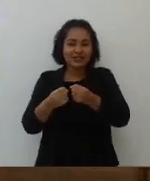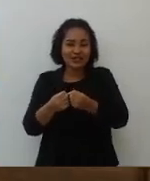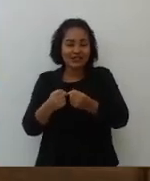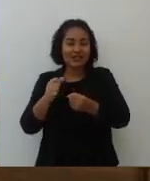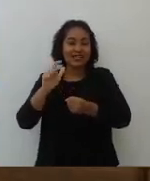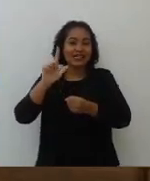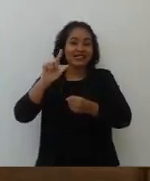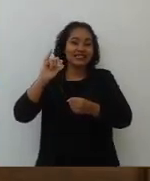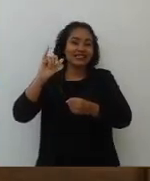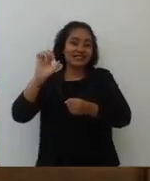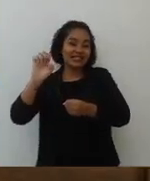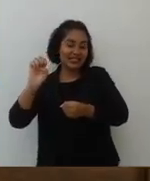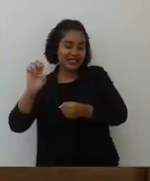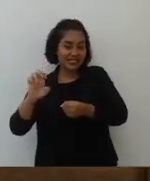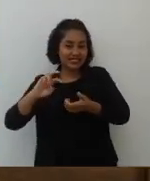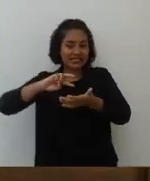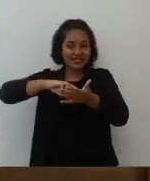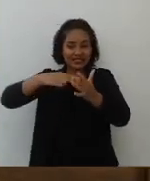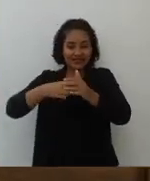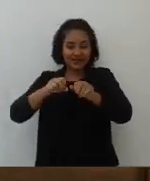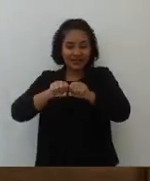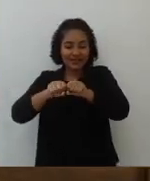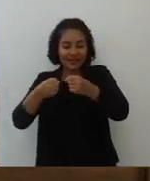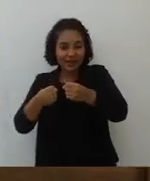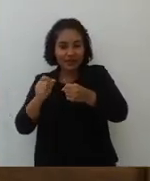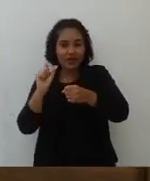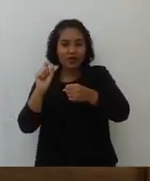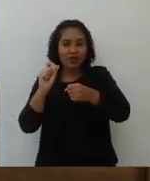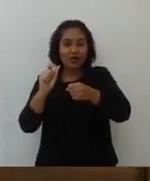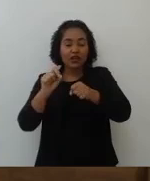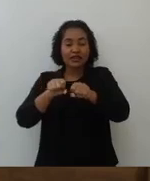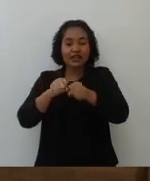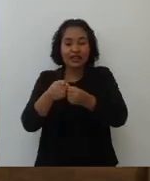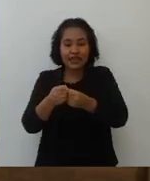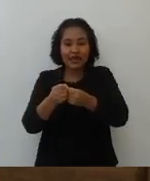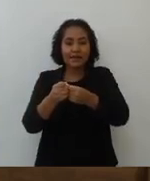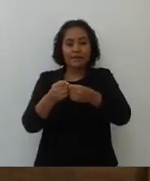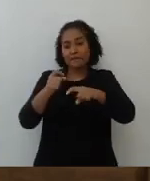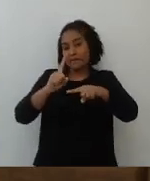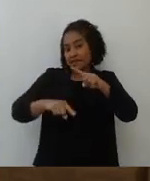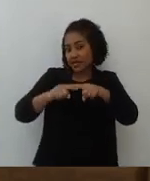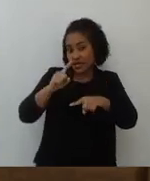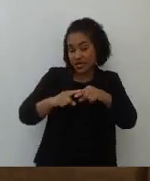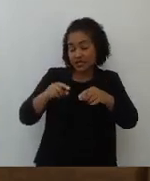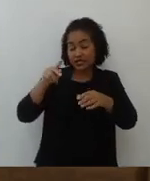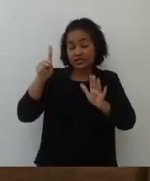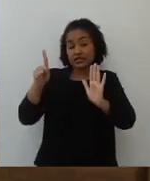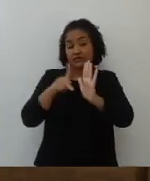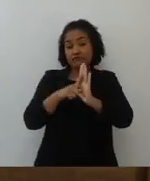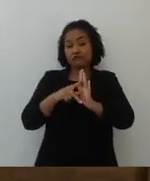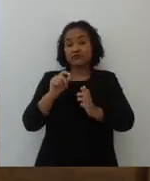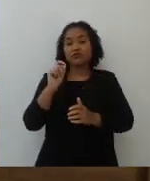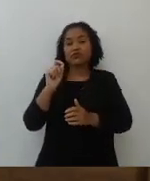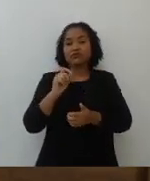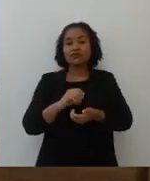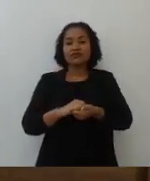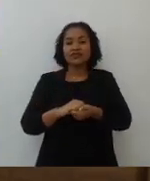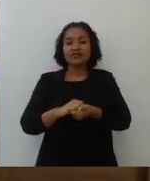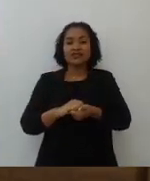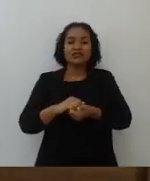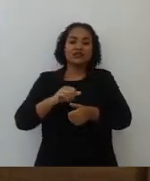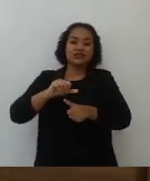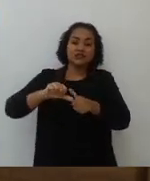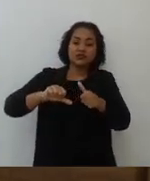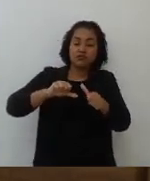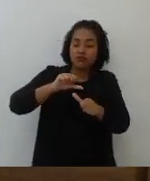Liso vem de lise, quebra. Então, quebra de substância. Quando a gente fala quebra de substância, faz a gente lembrar de quê? De